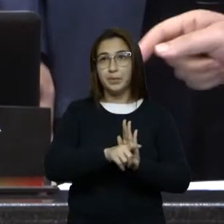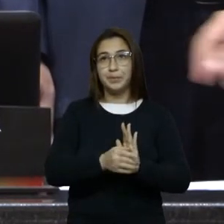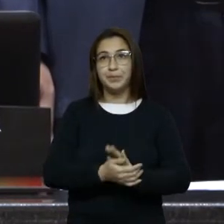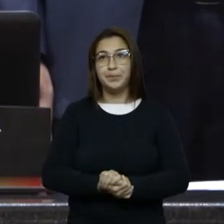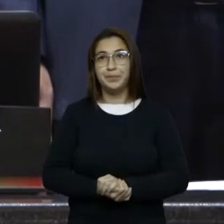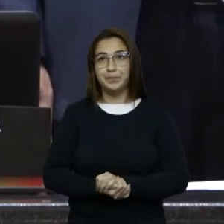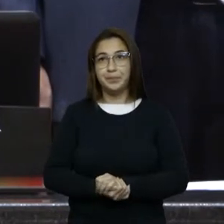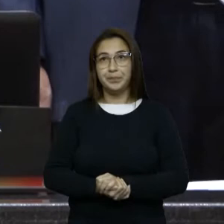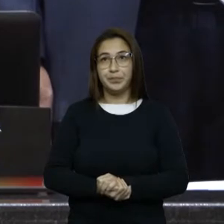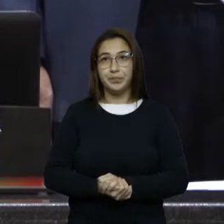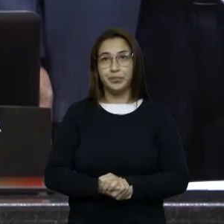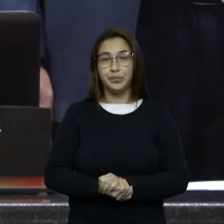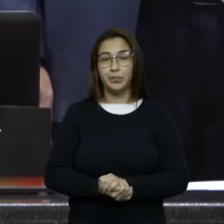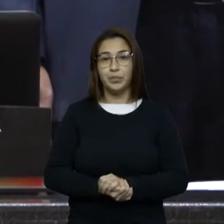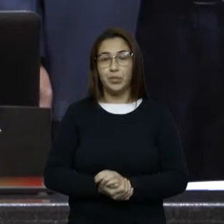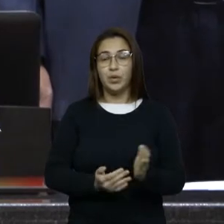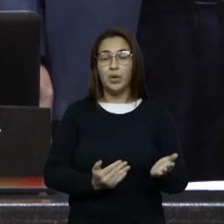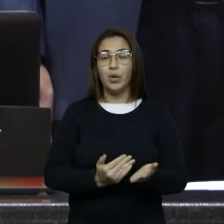perto